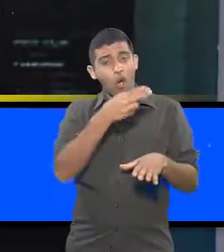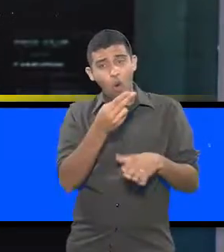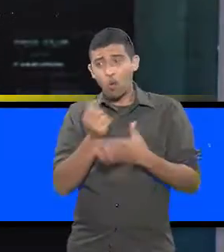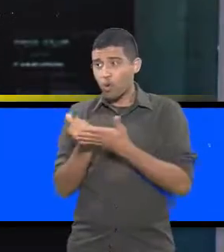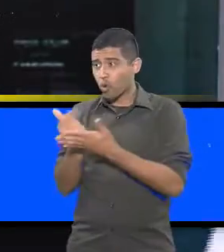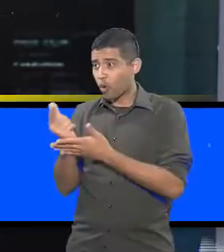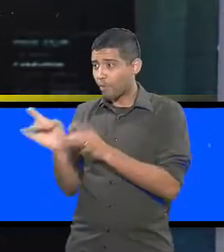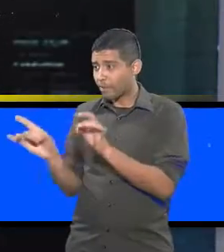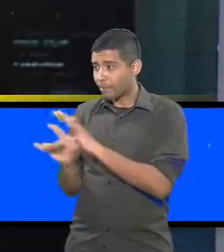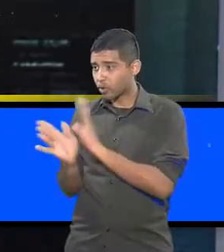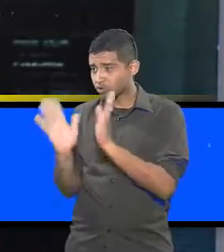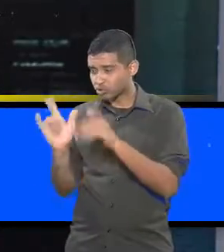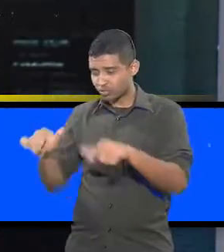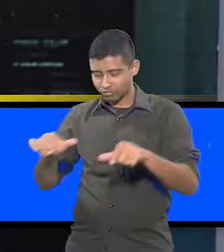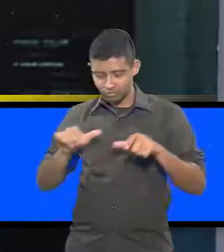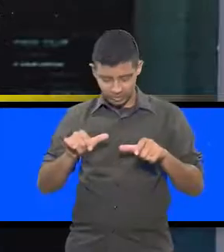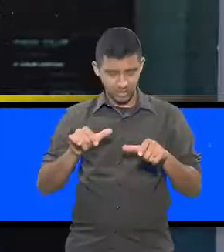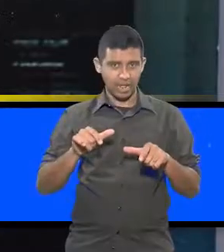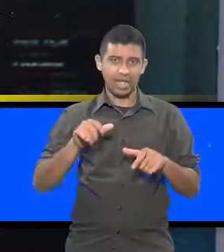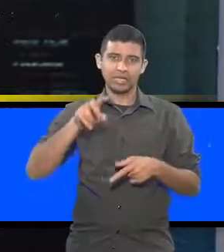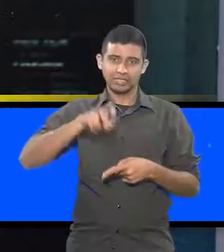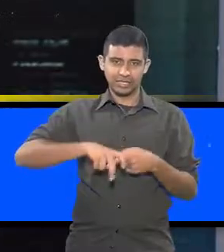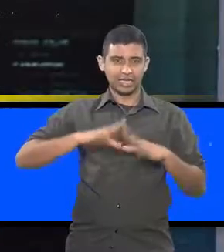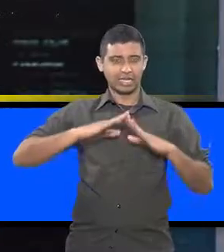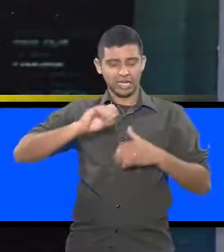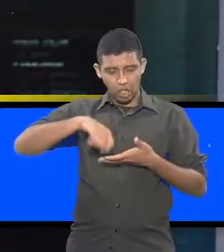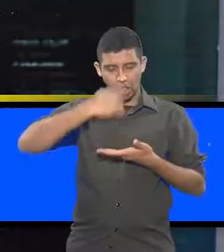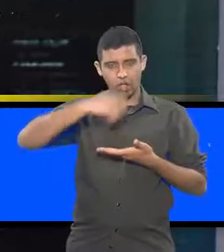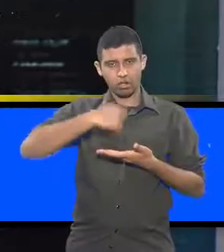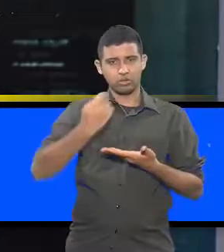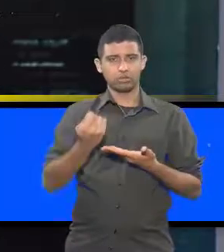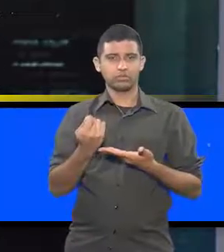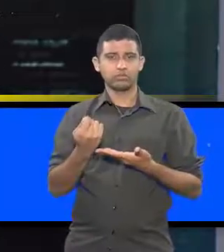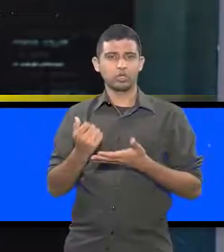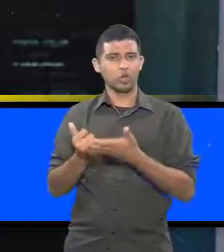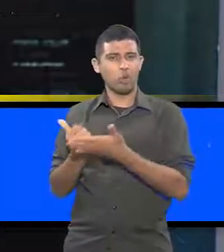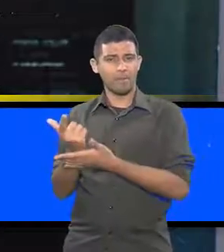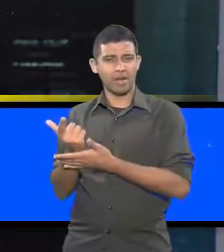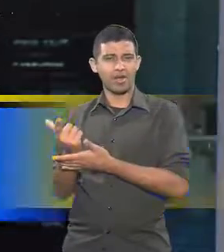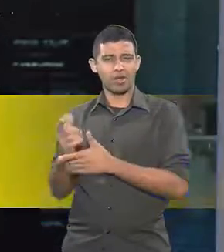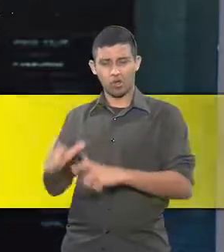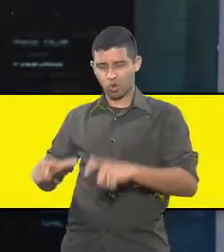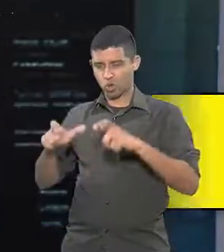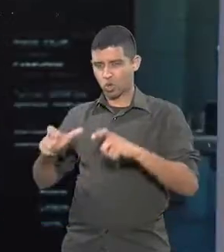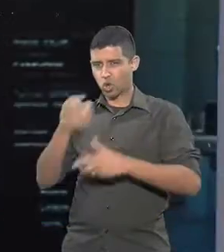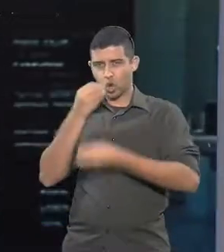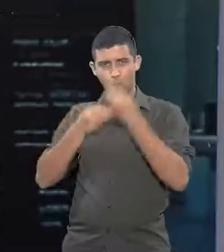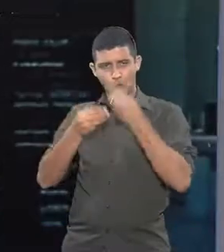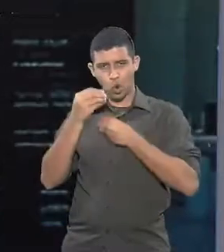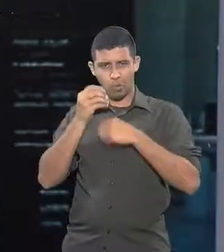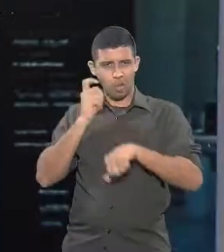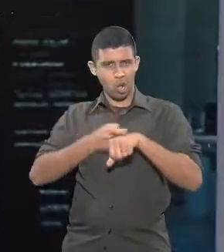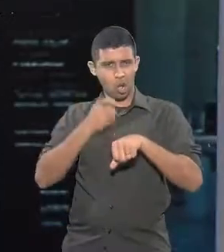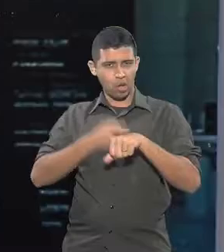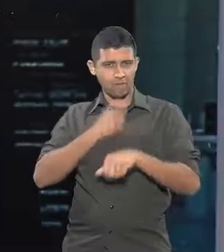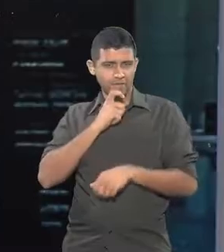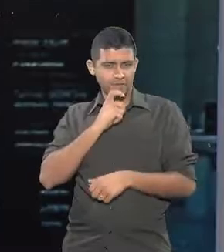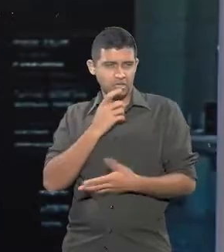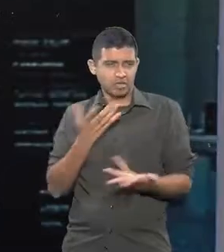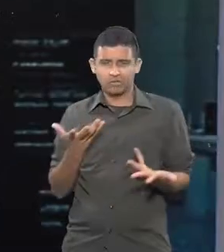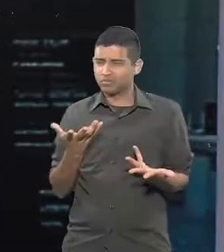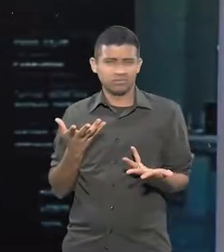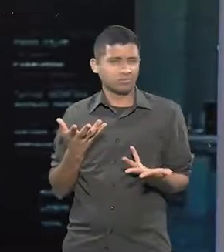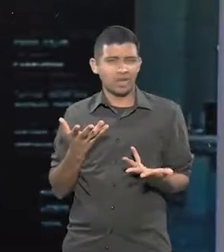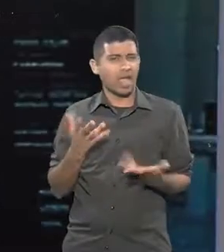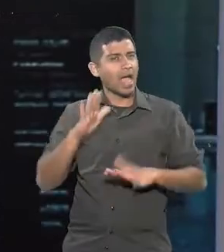comer em casa. O que também não é legal, comprar comida congelada. Mas, então, a gente vê muito isso. As pessoas, elas não